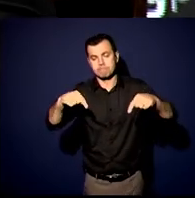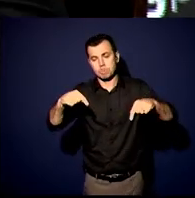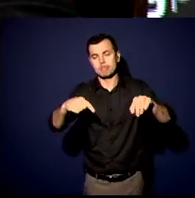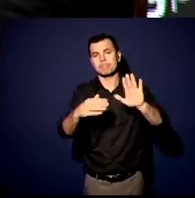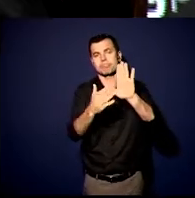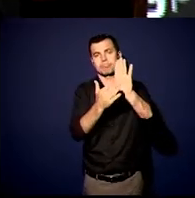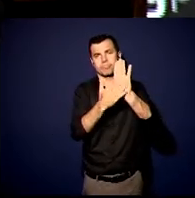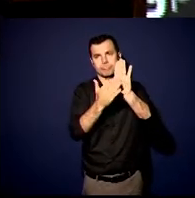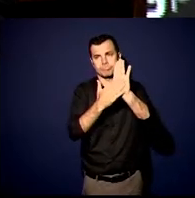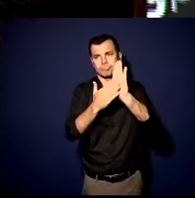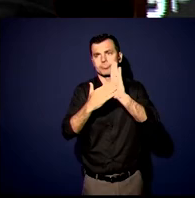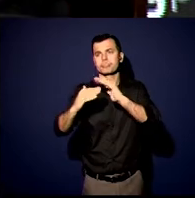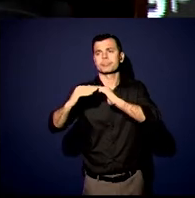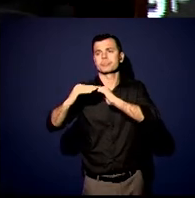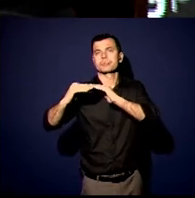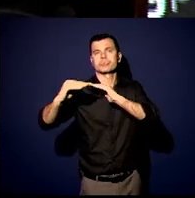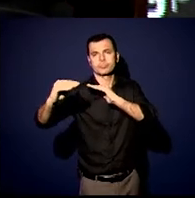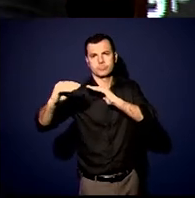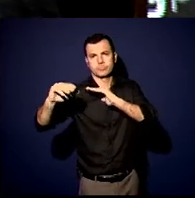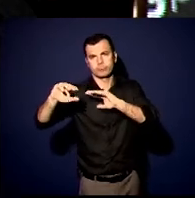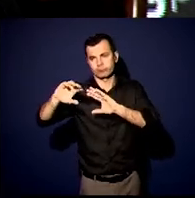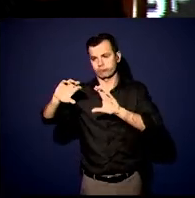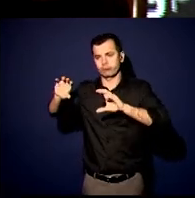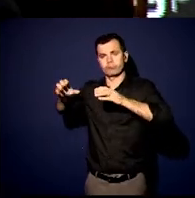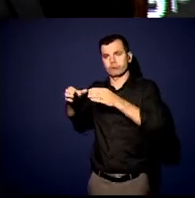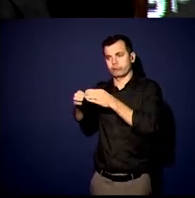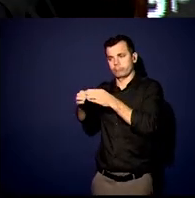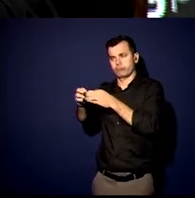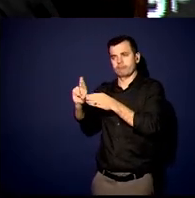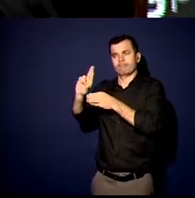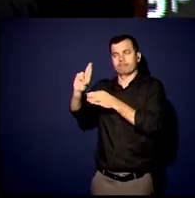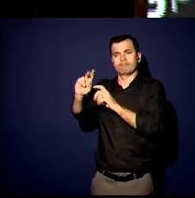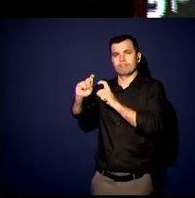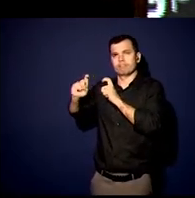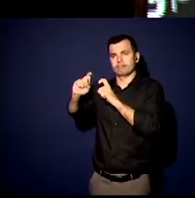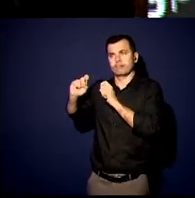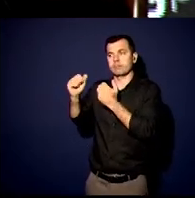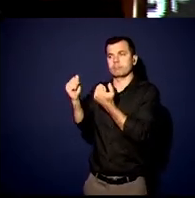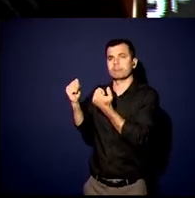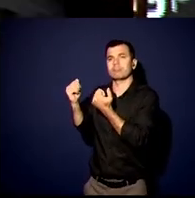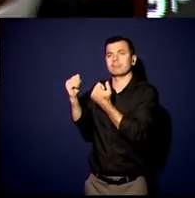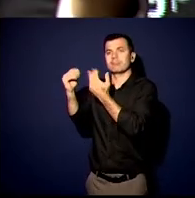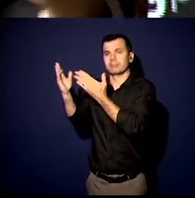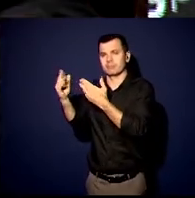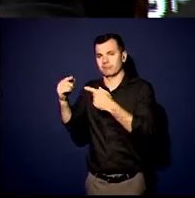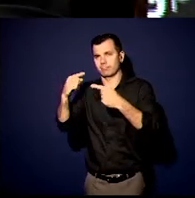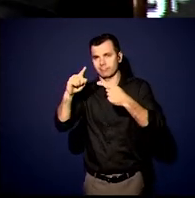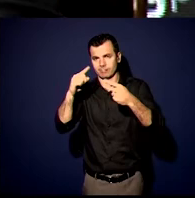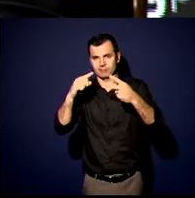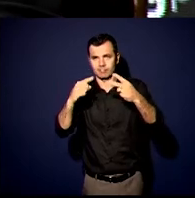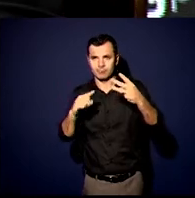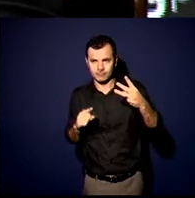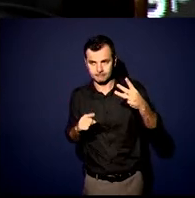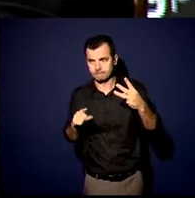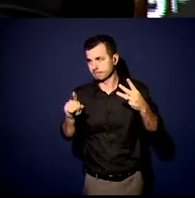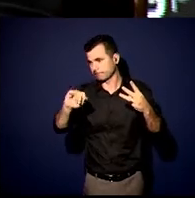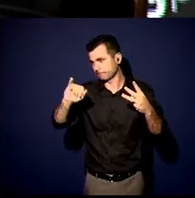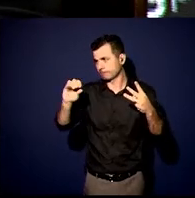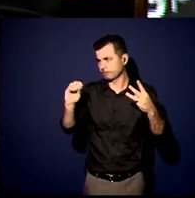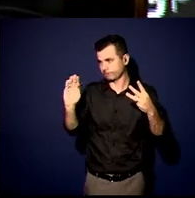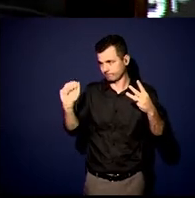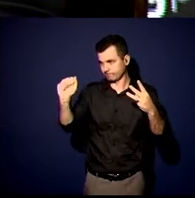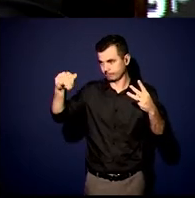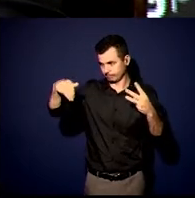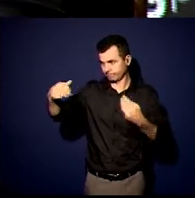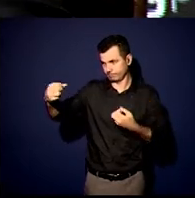heteronormatividade normatividade externa para estes três âmbitos né o ministro Jobim me ensinou